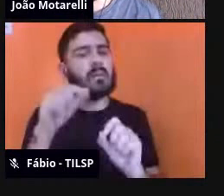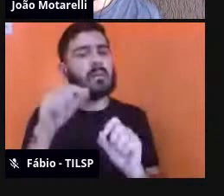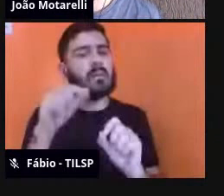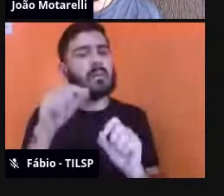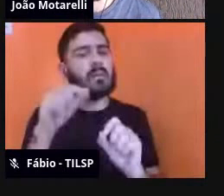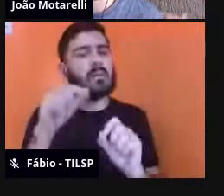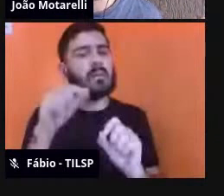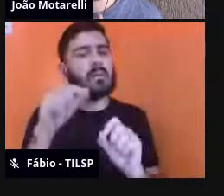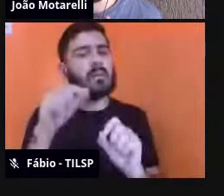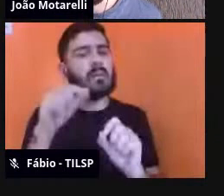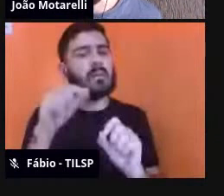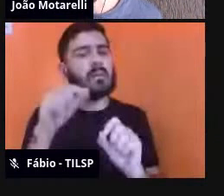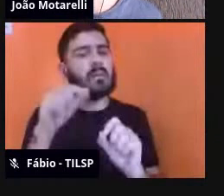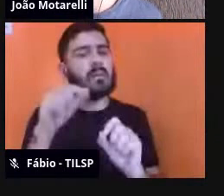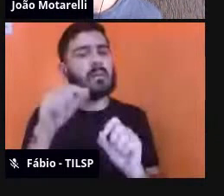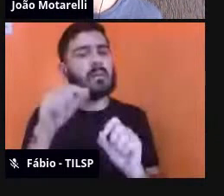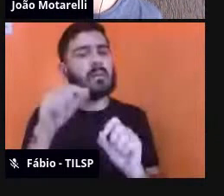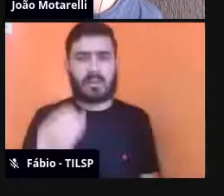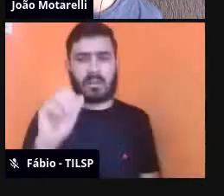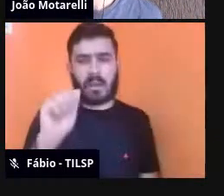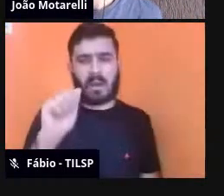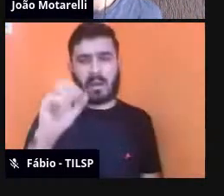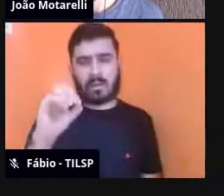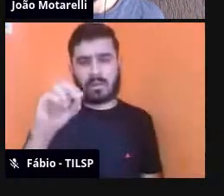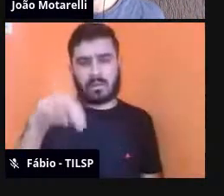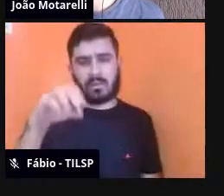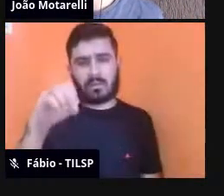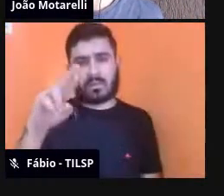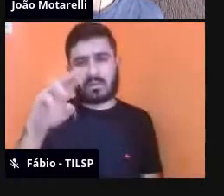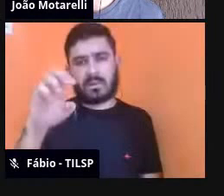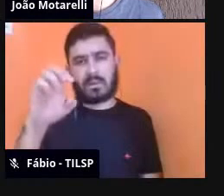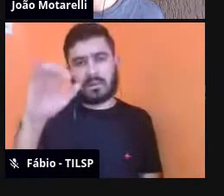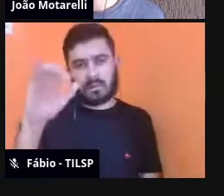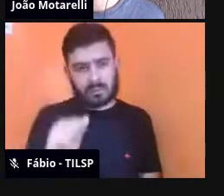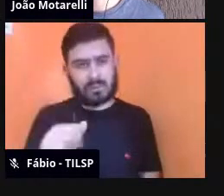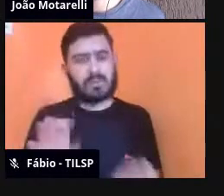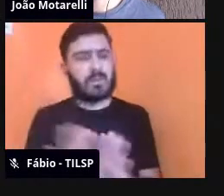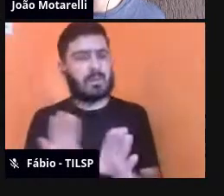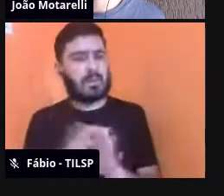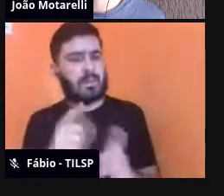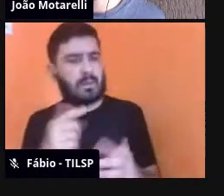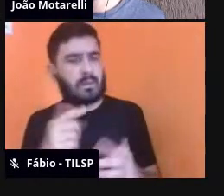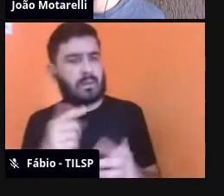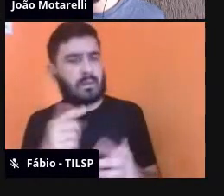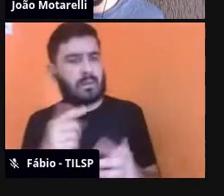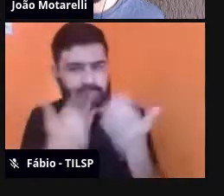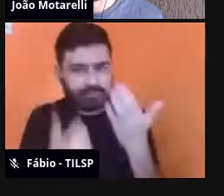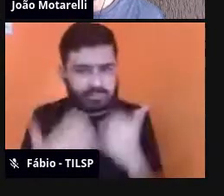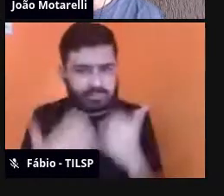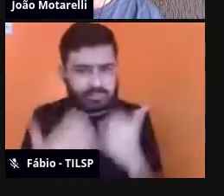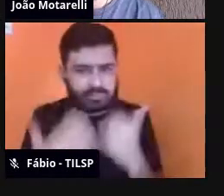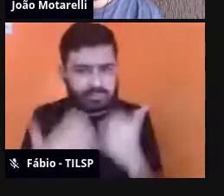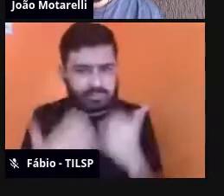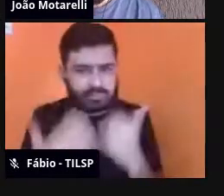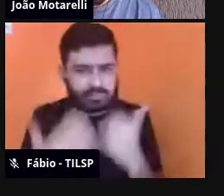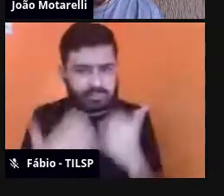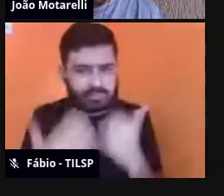transtornos alimentares passíveis de diagnóstico, né? E a gente vai ter outros transtornos alimentares